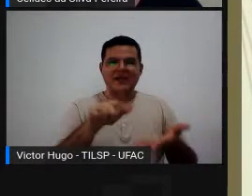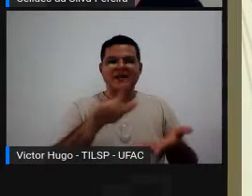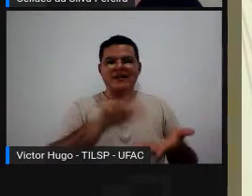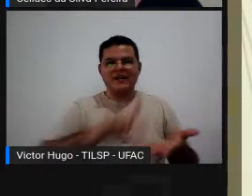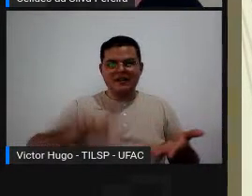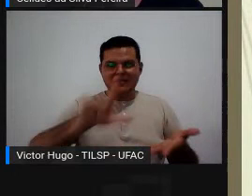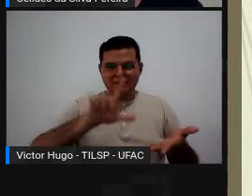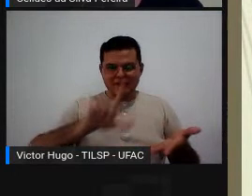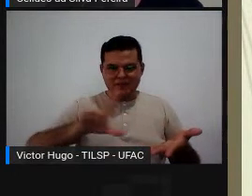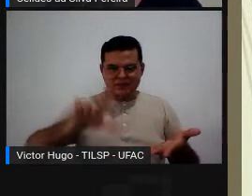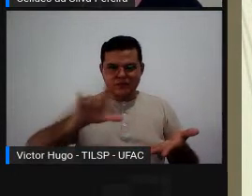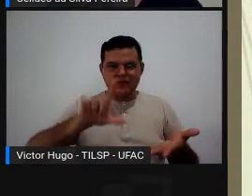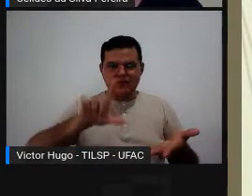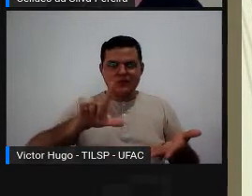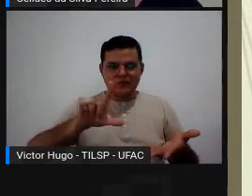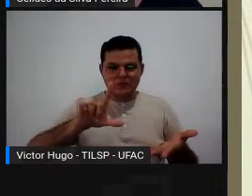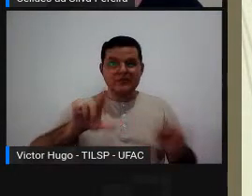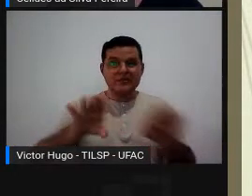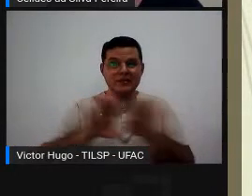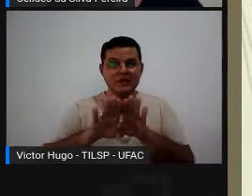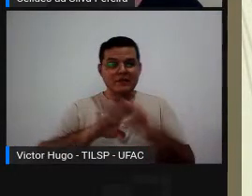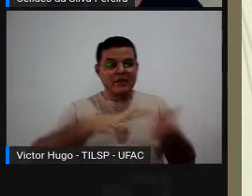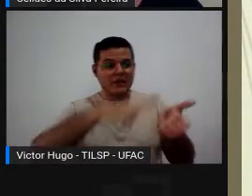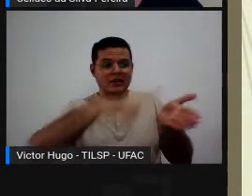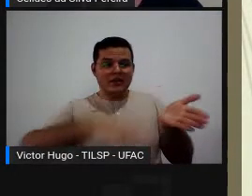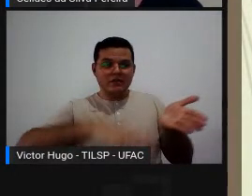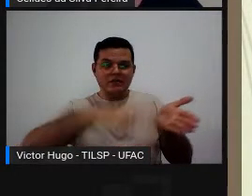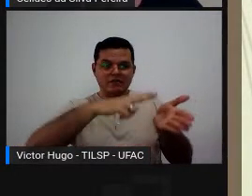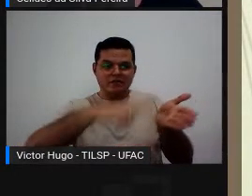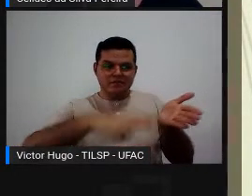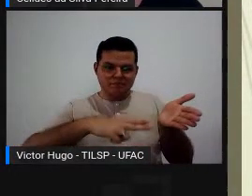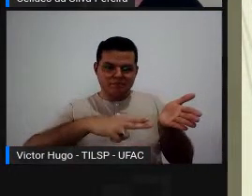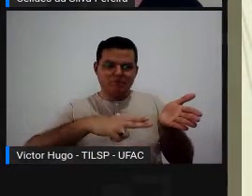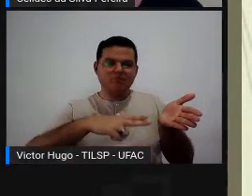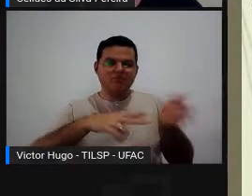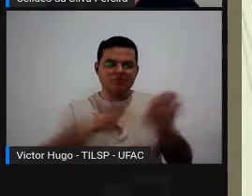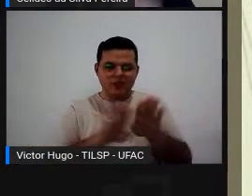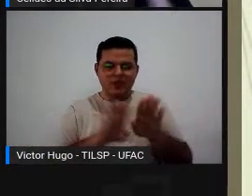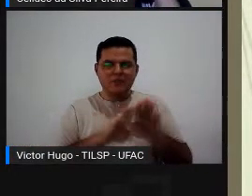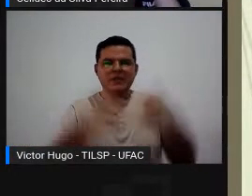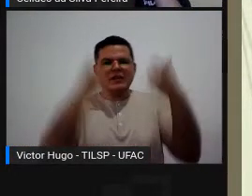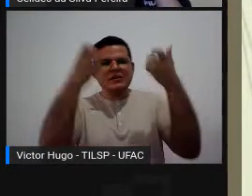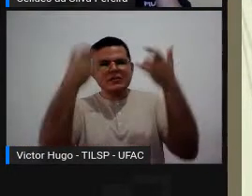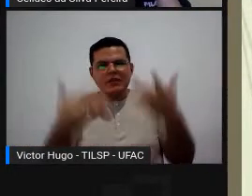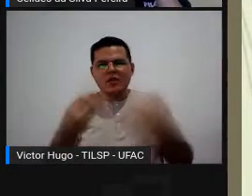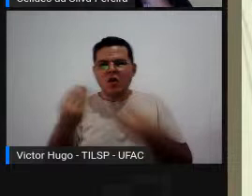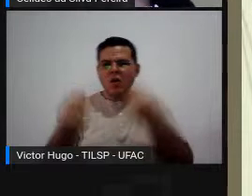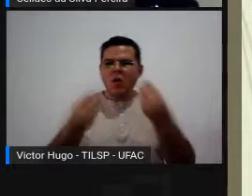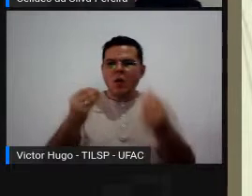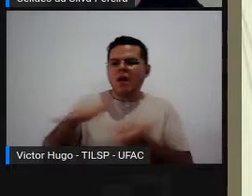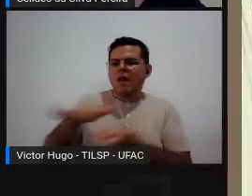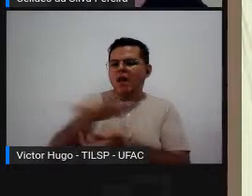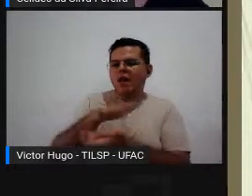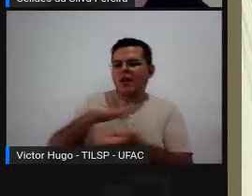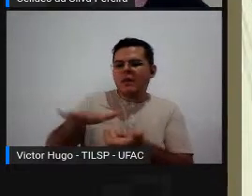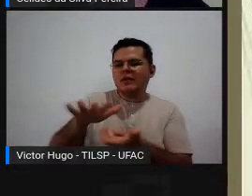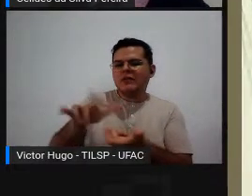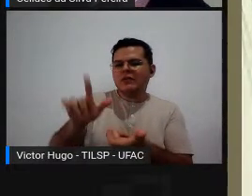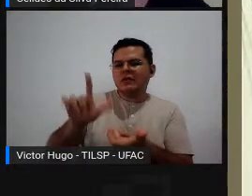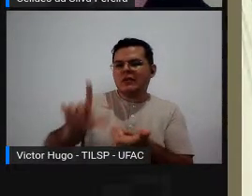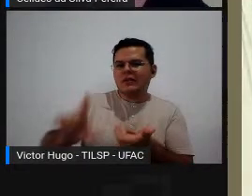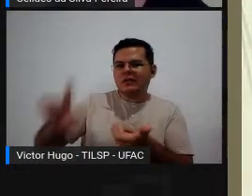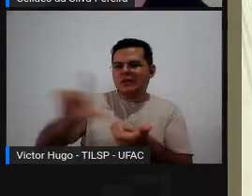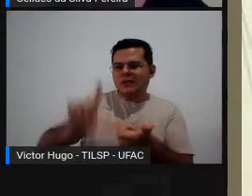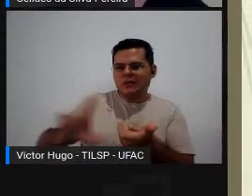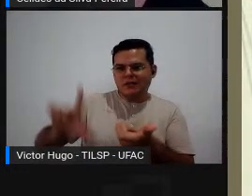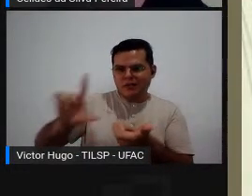literatura e leitura, que vem também tratar do letramento literário, a literatura sempre foi grande parceira